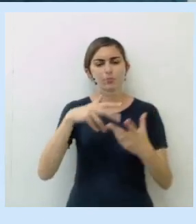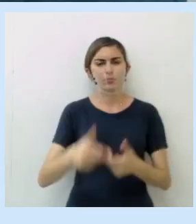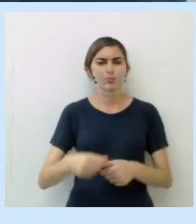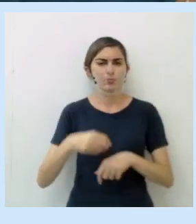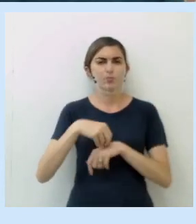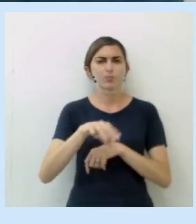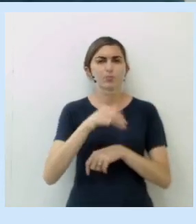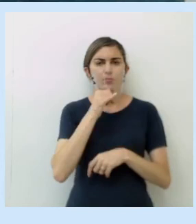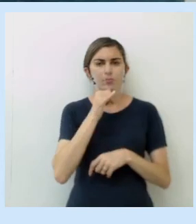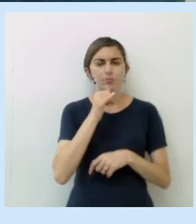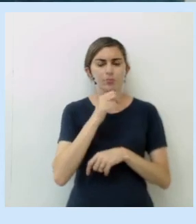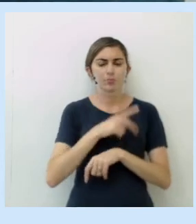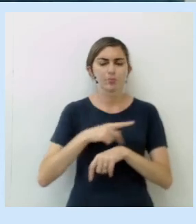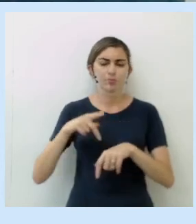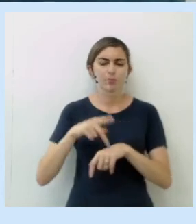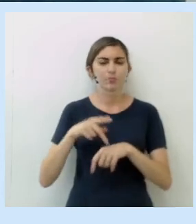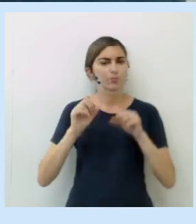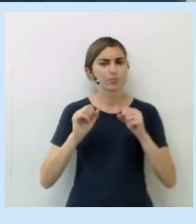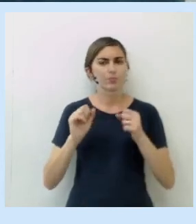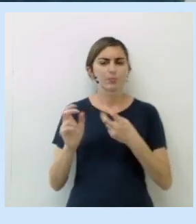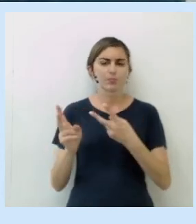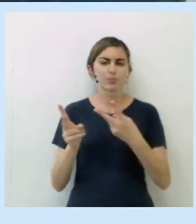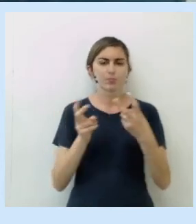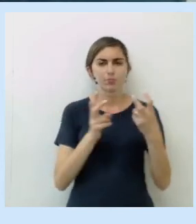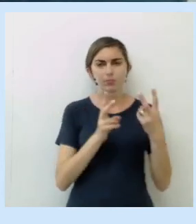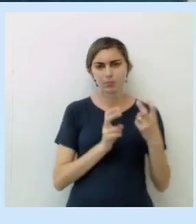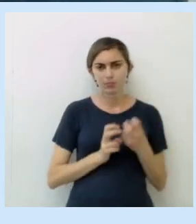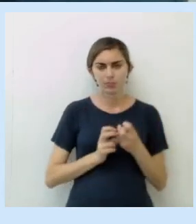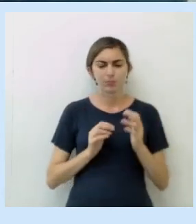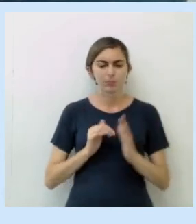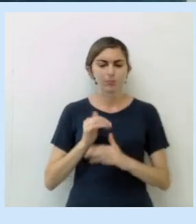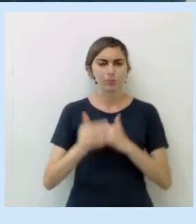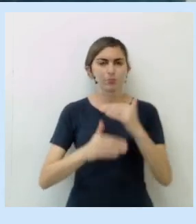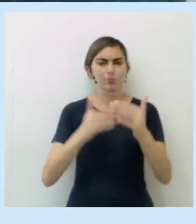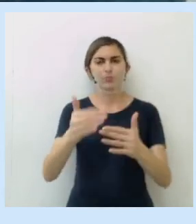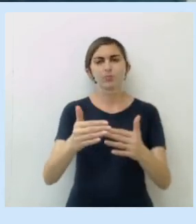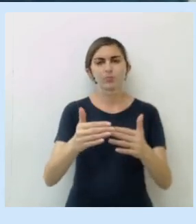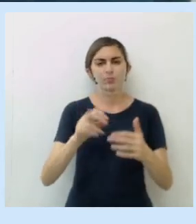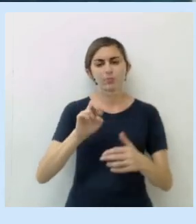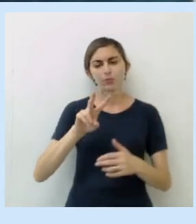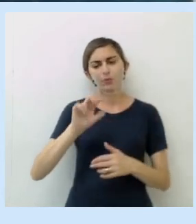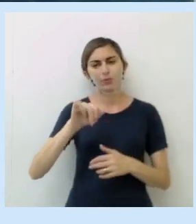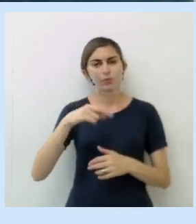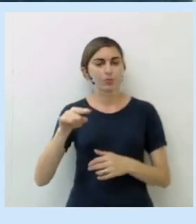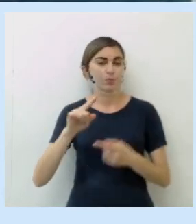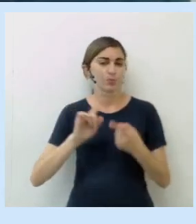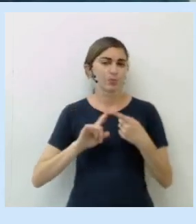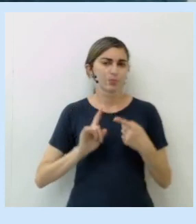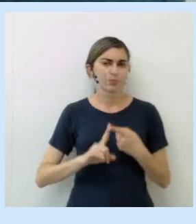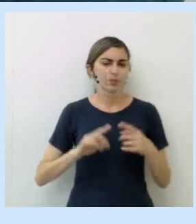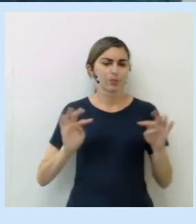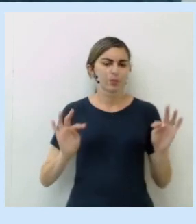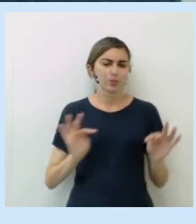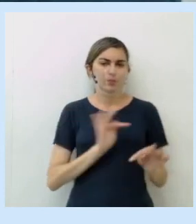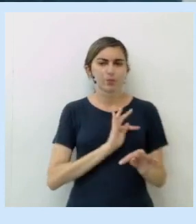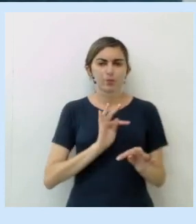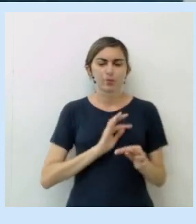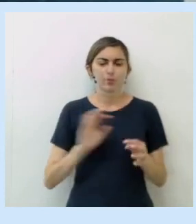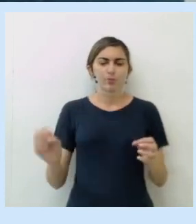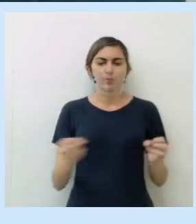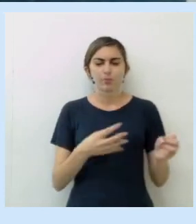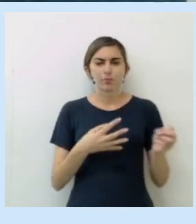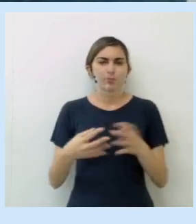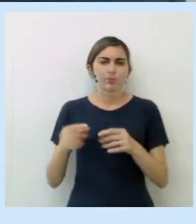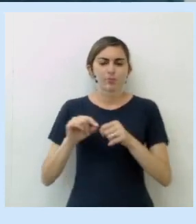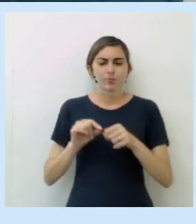alguns exemplos de países que a gente vai poder perceber esse processo de evolução. Primeiro ponto, com as técnicas modernas da produção